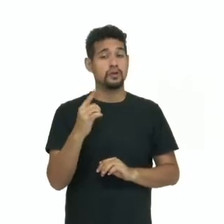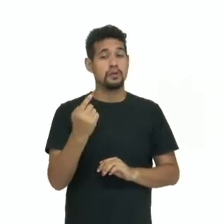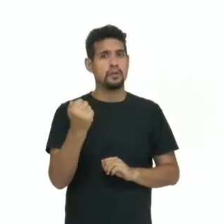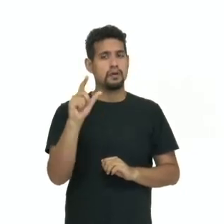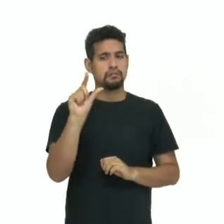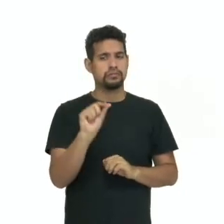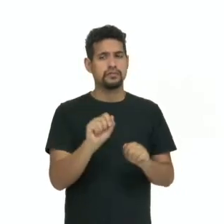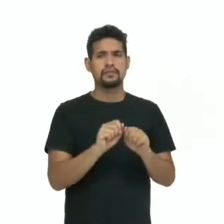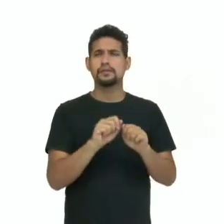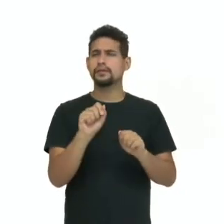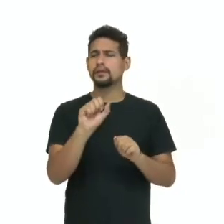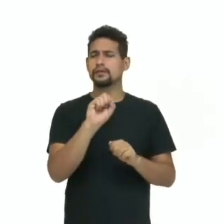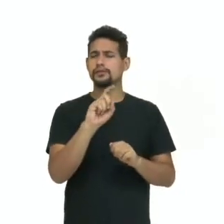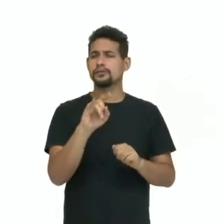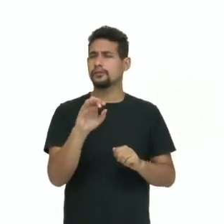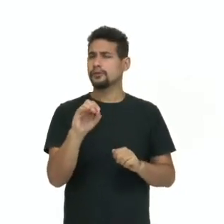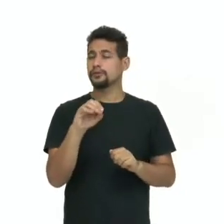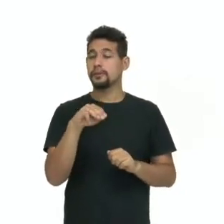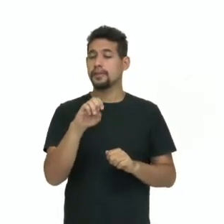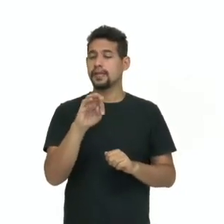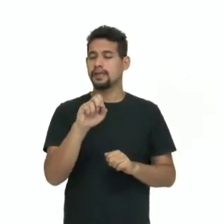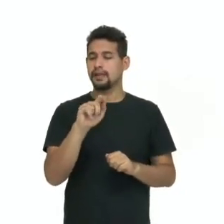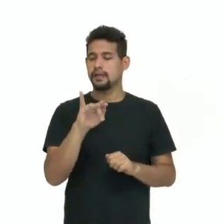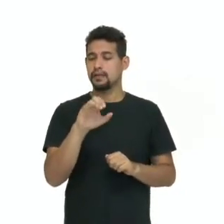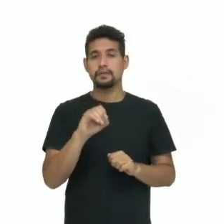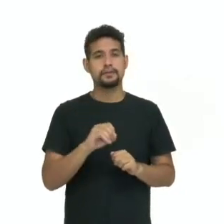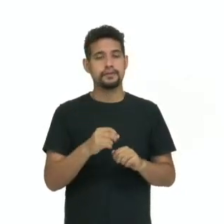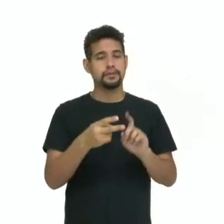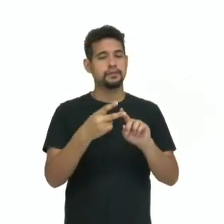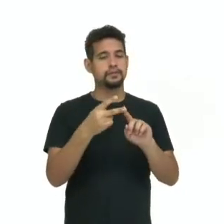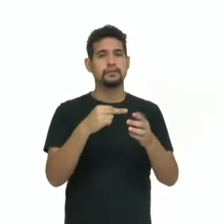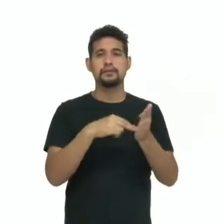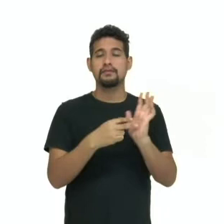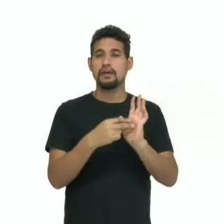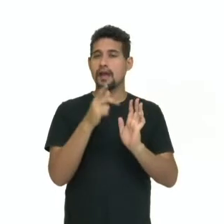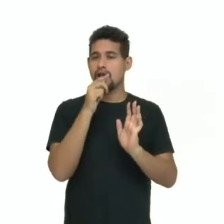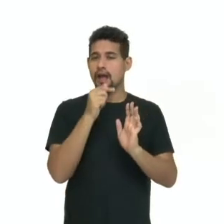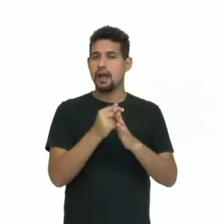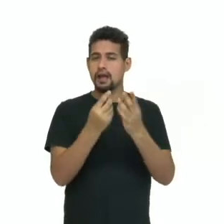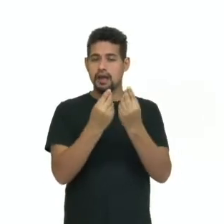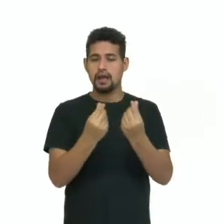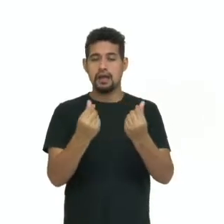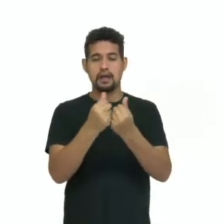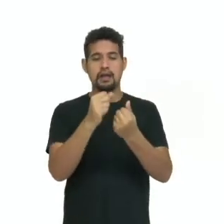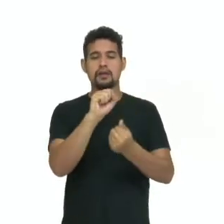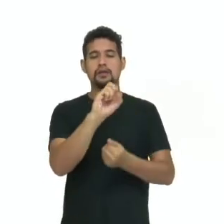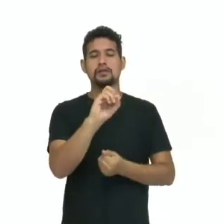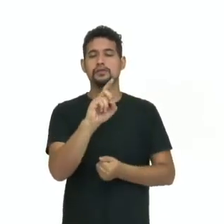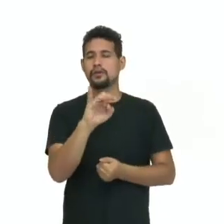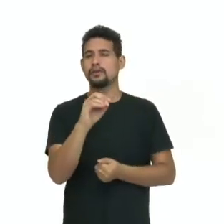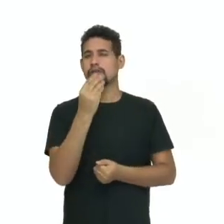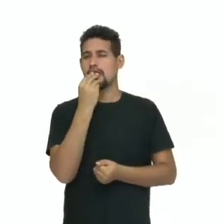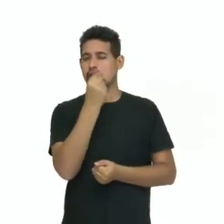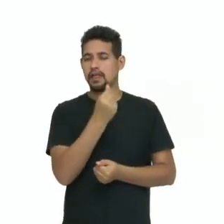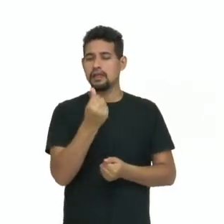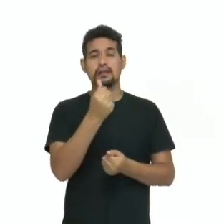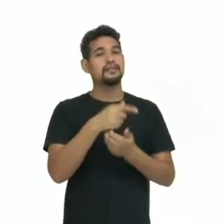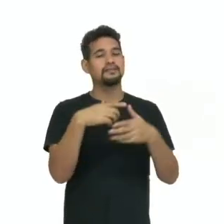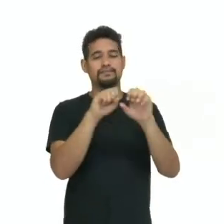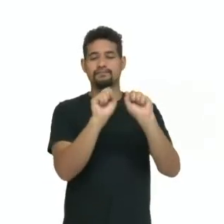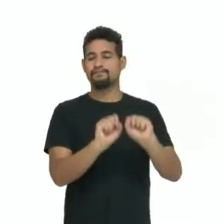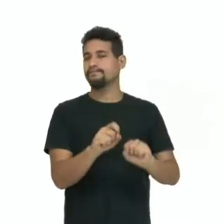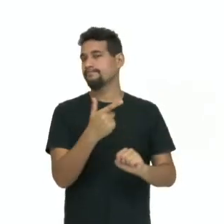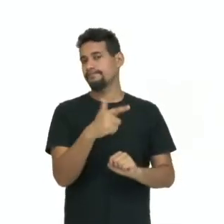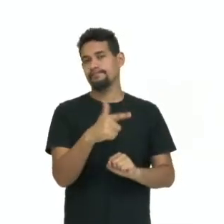reduzir formando sódio metálico. No 2, a solução aquosa de cloreto de sódio. Esse sistema não